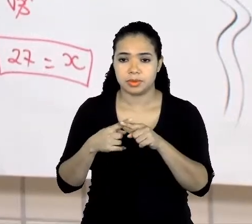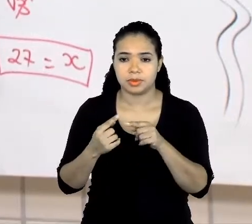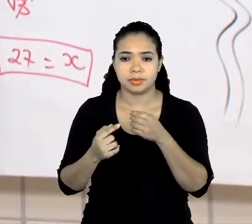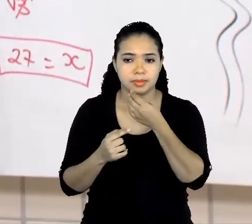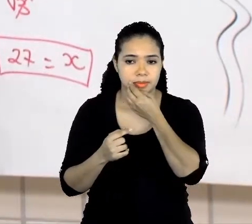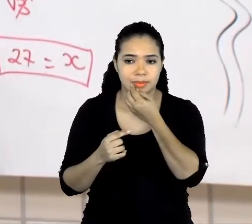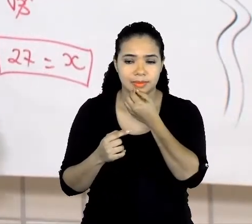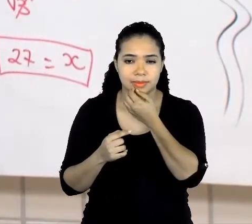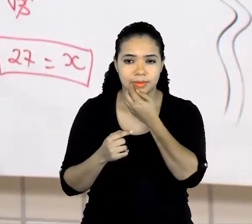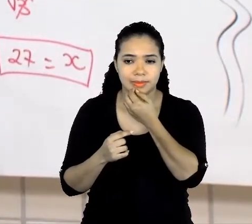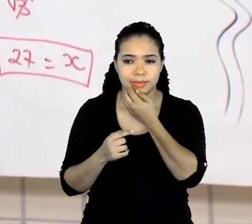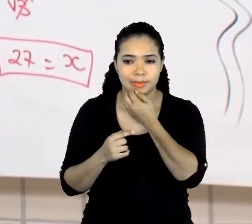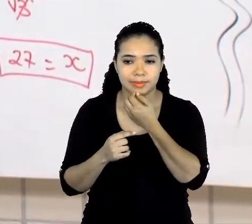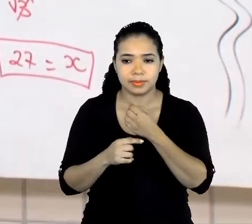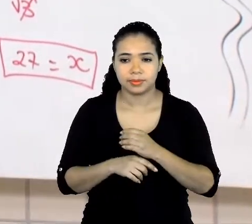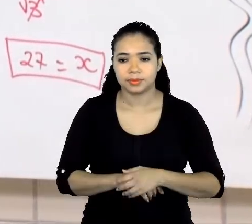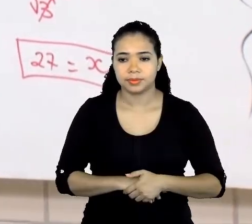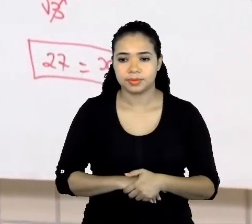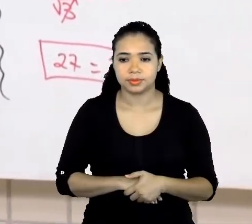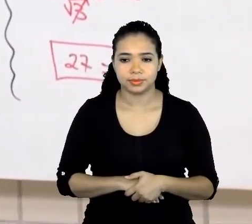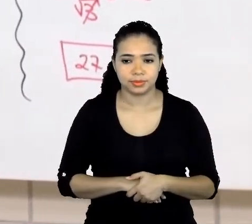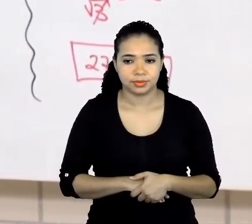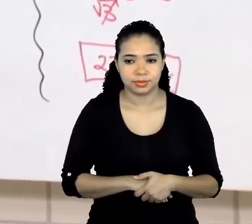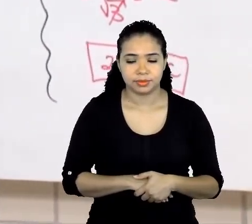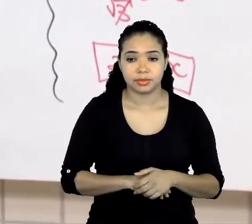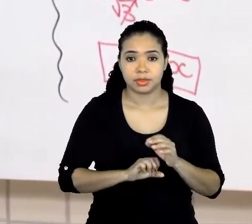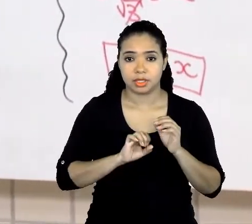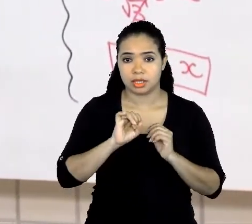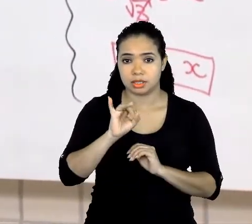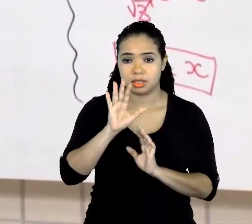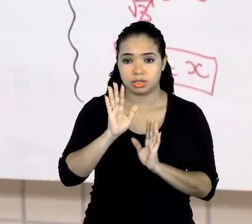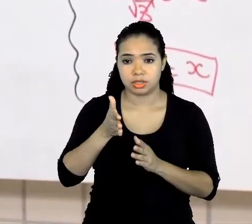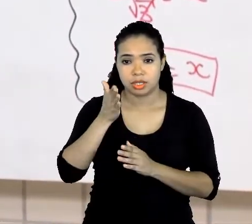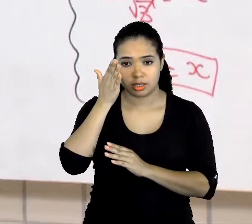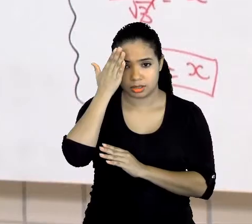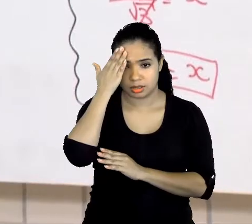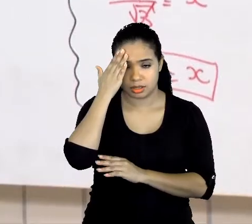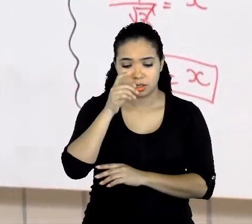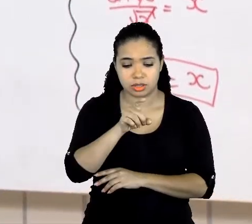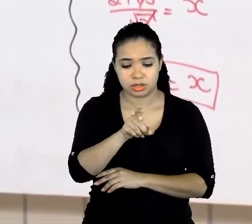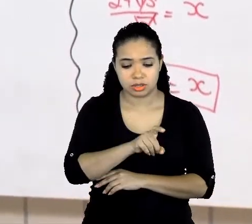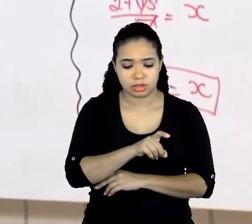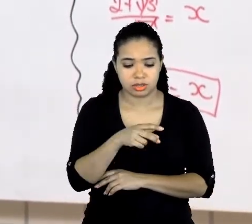momento. Bom, se eu já sei que essa reta aqui tem 27,